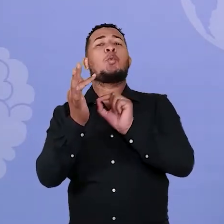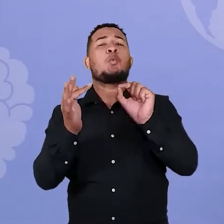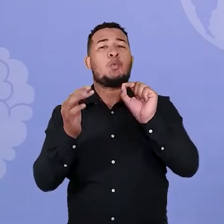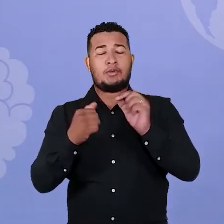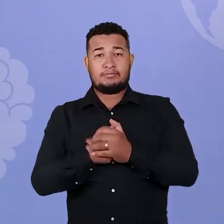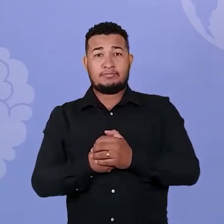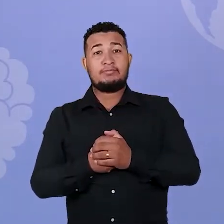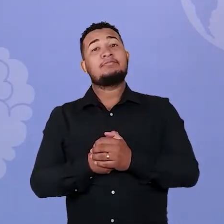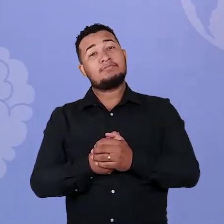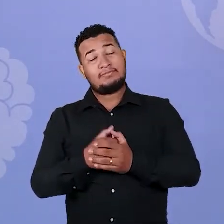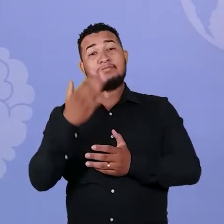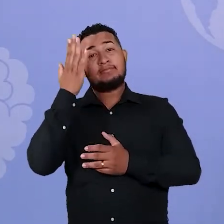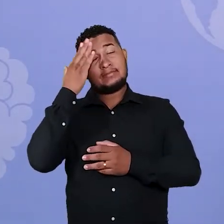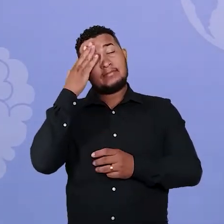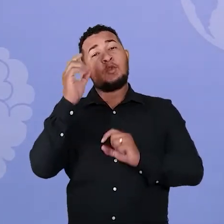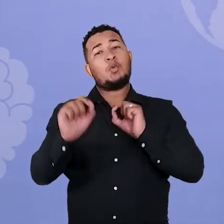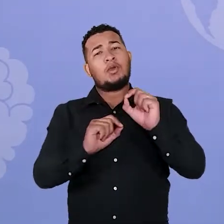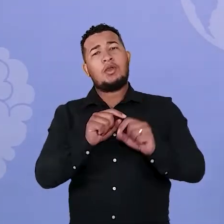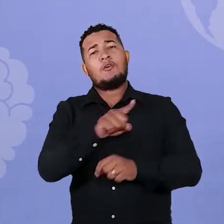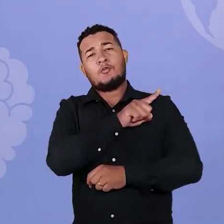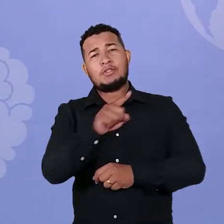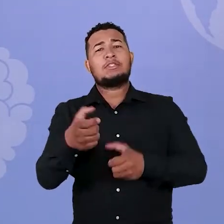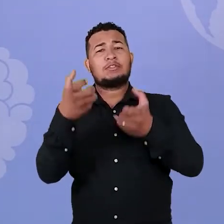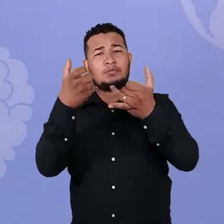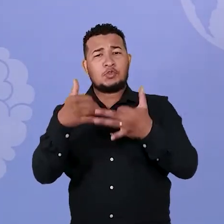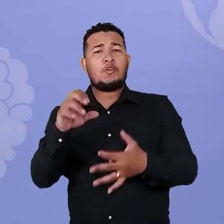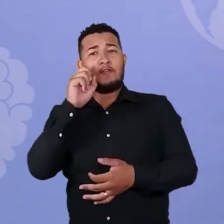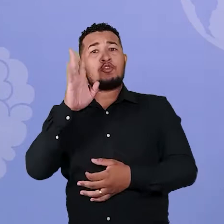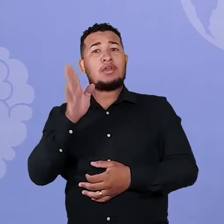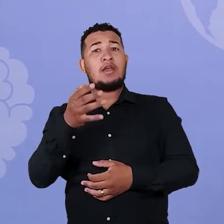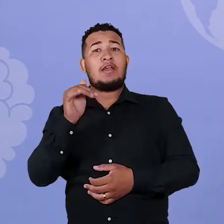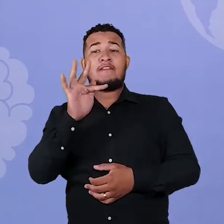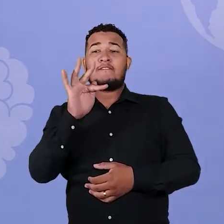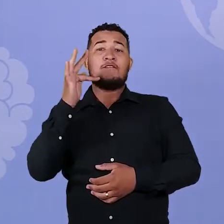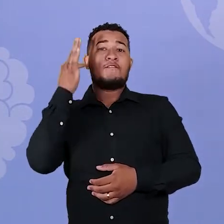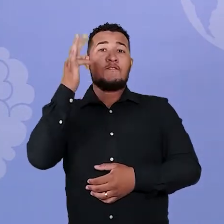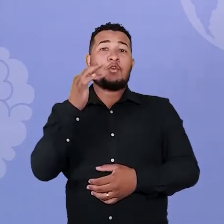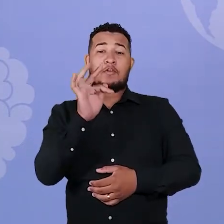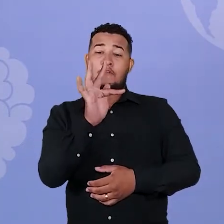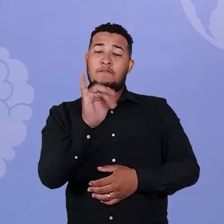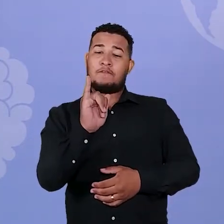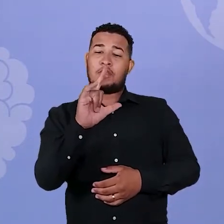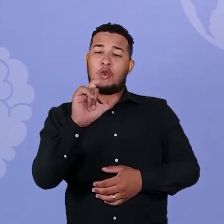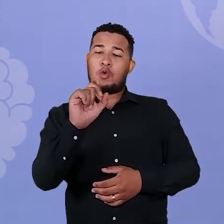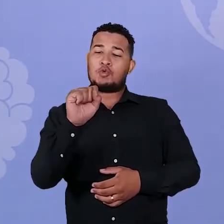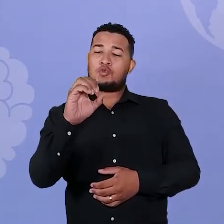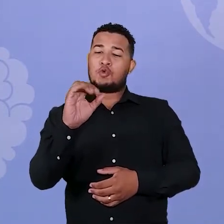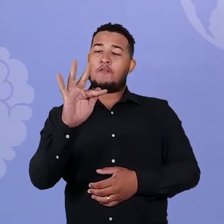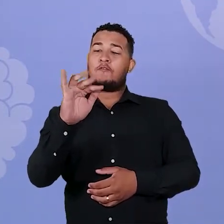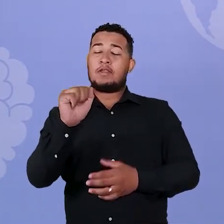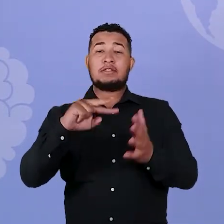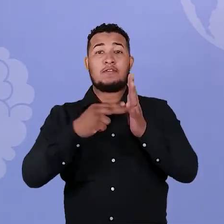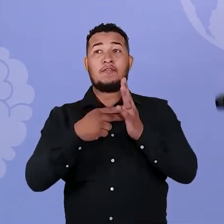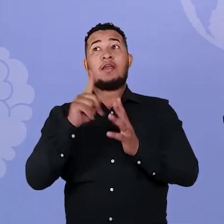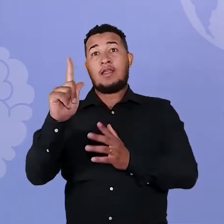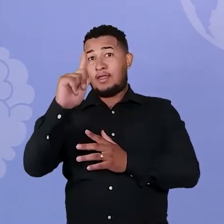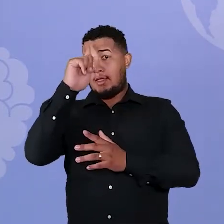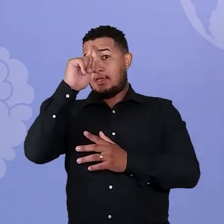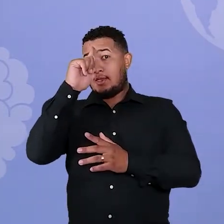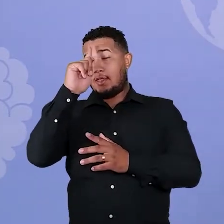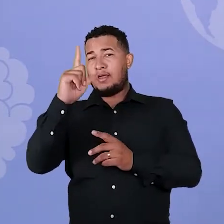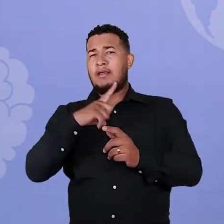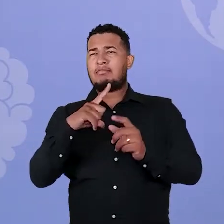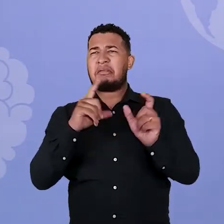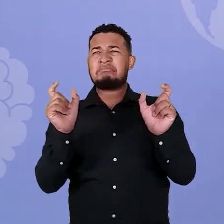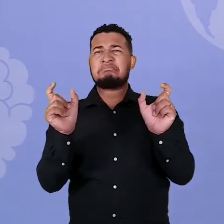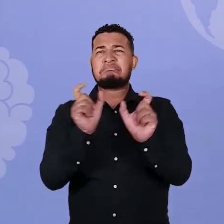é filosofia. Com certeza, você já deve ter ouvido falar que a palavra filosofia é de origem grega e